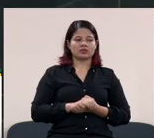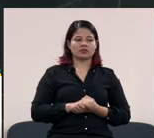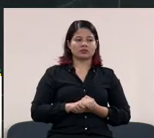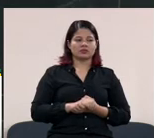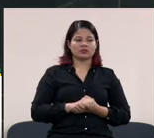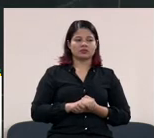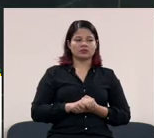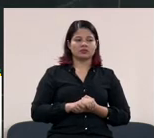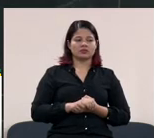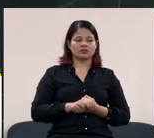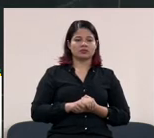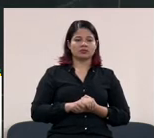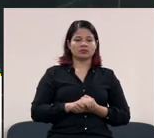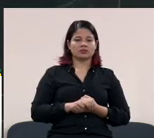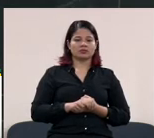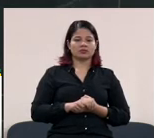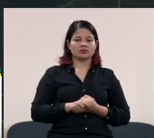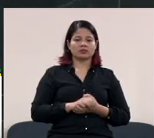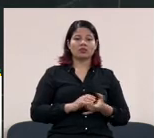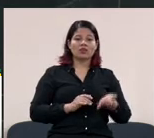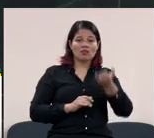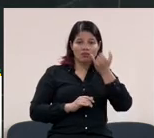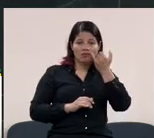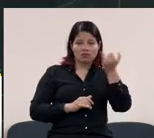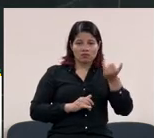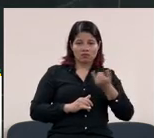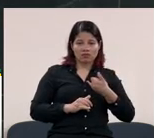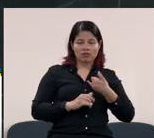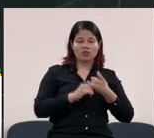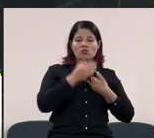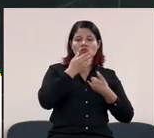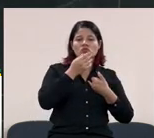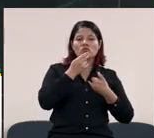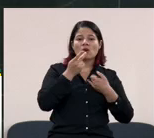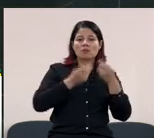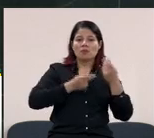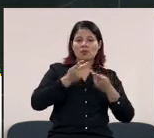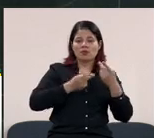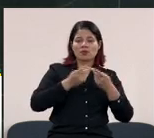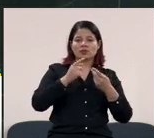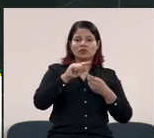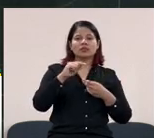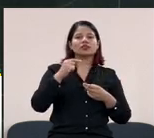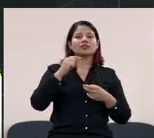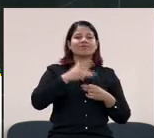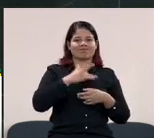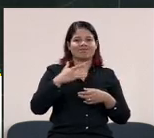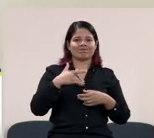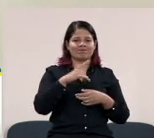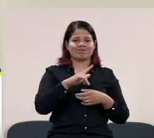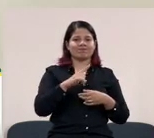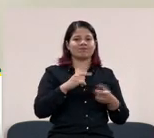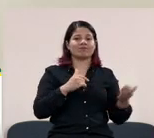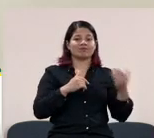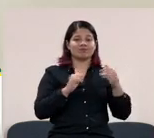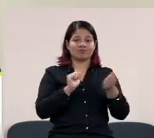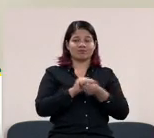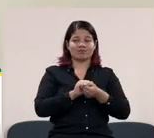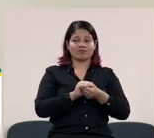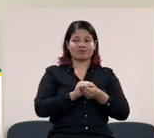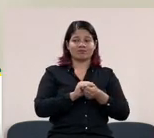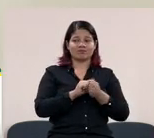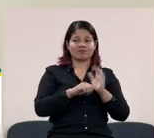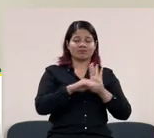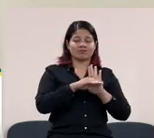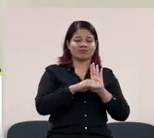acabei de receber uma ligação aqui do doutor André Araújo, promotor da saúde, que vem acompanhar a votação do segundo item